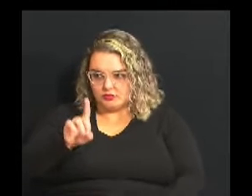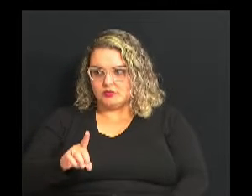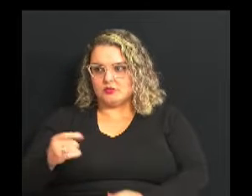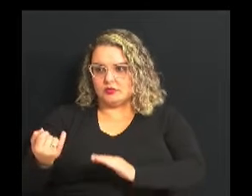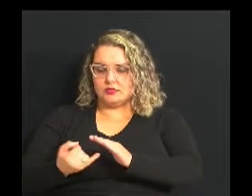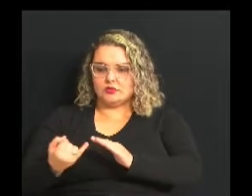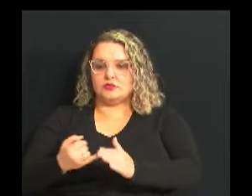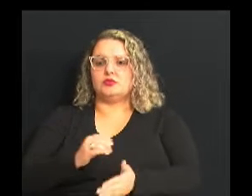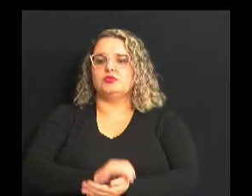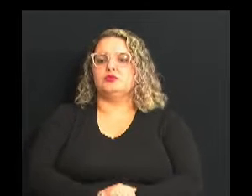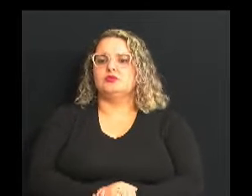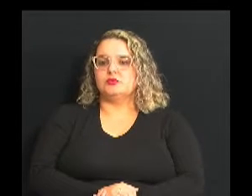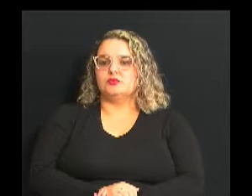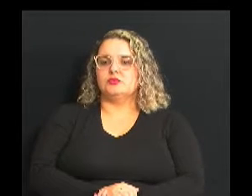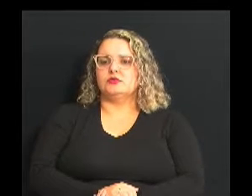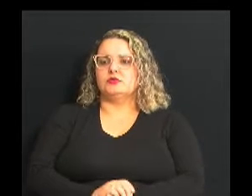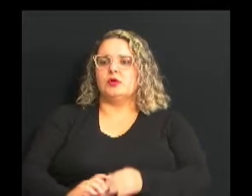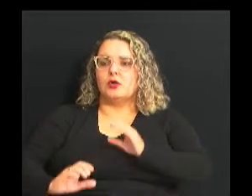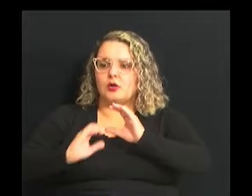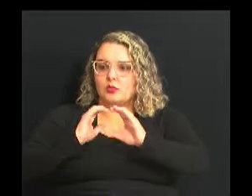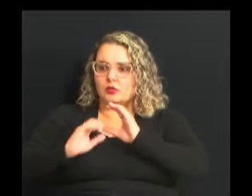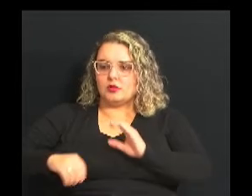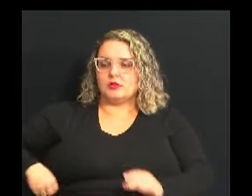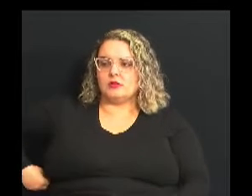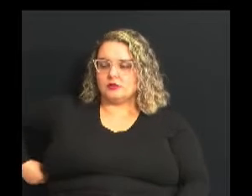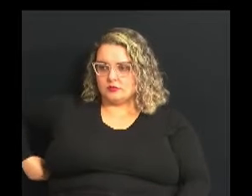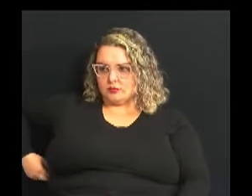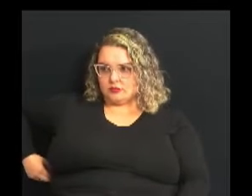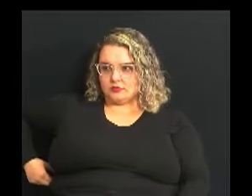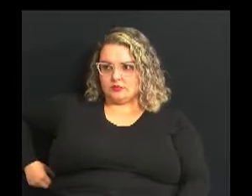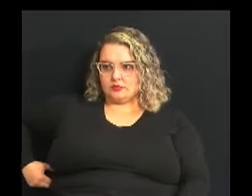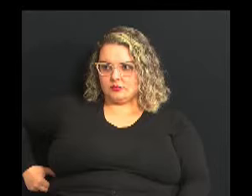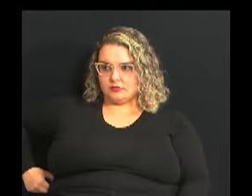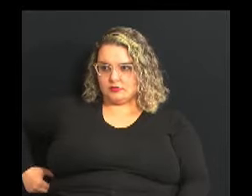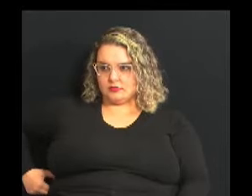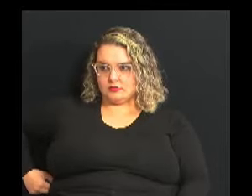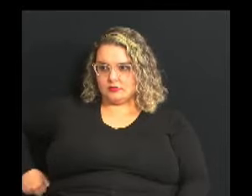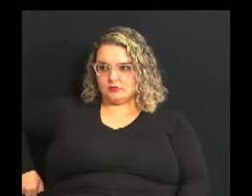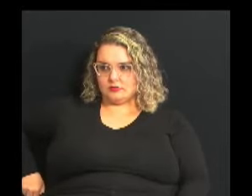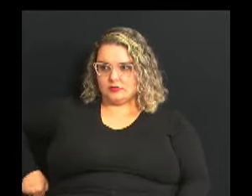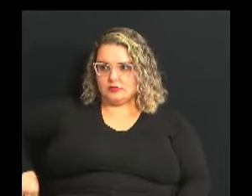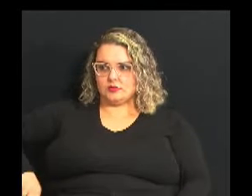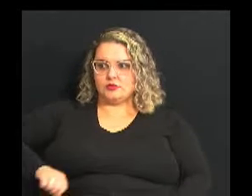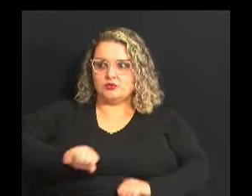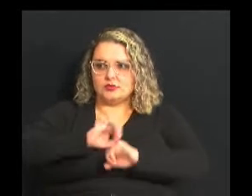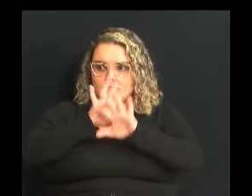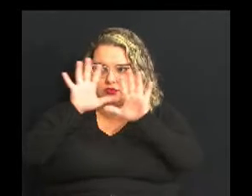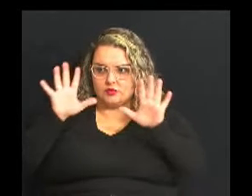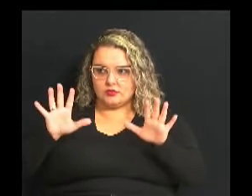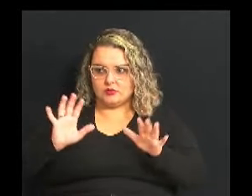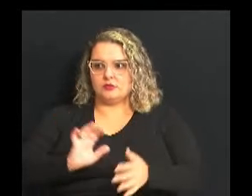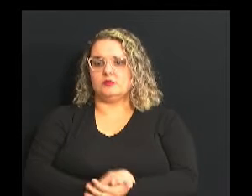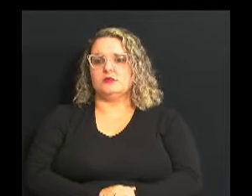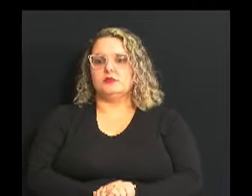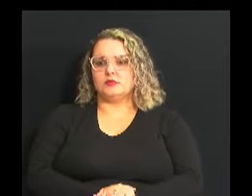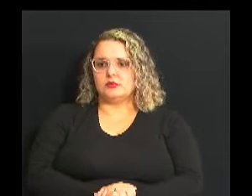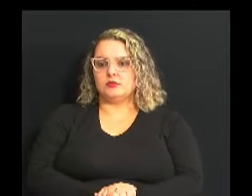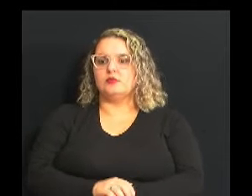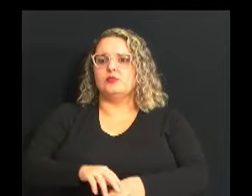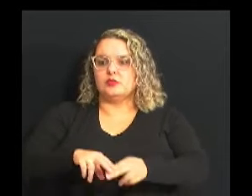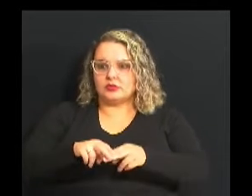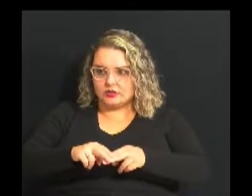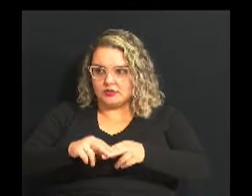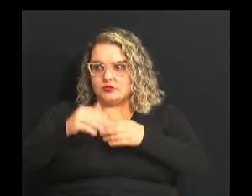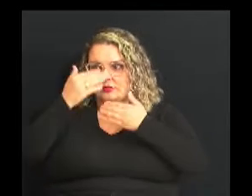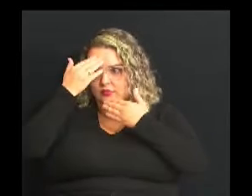né? Comunicação, proatividade e transparência em tudo que nós fazemos, né? Por isso, mais uma vez, obrigado,